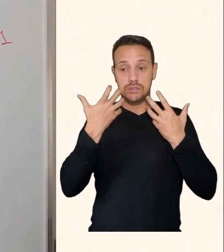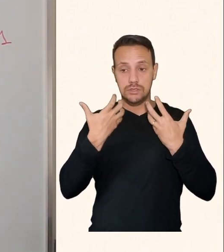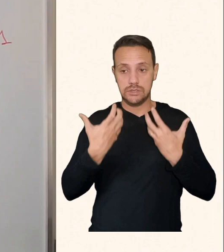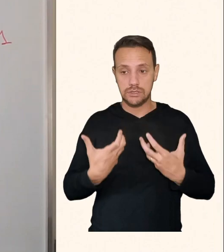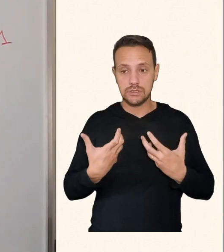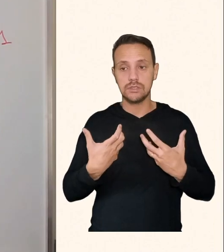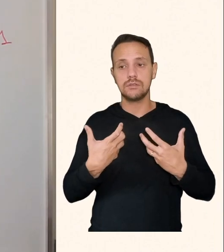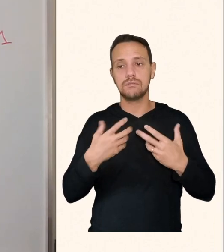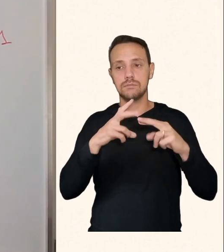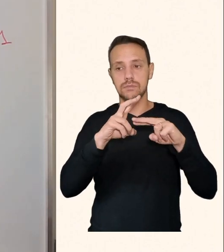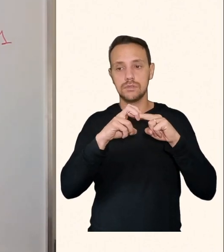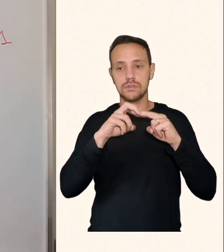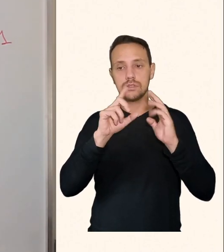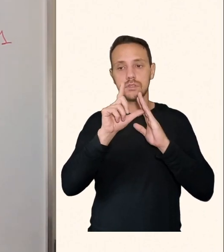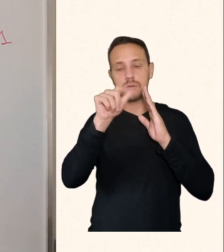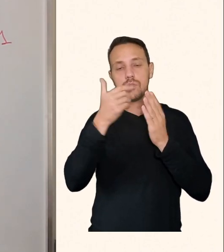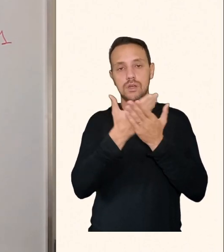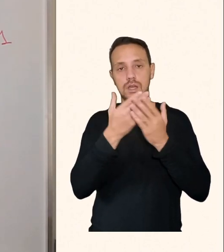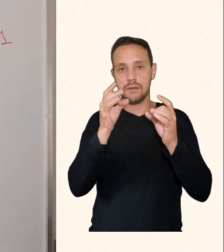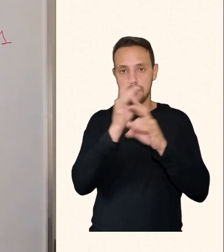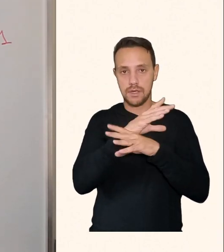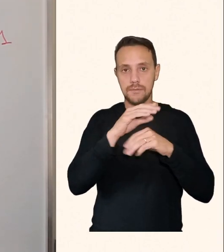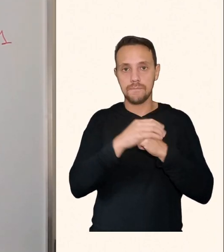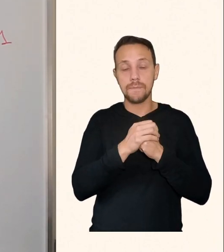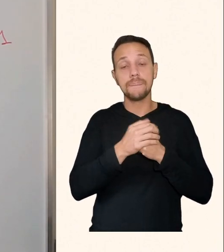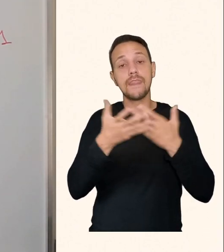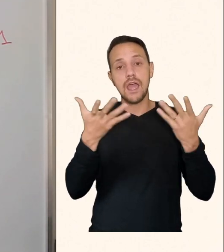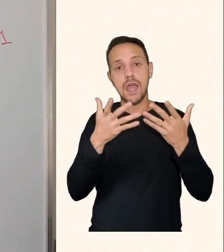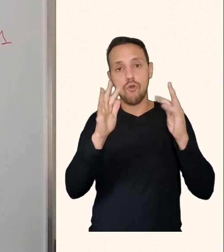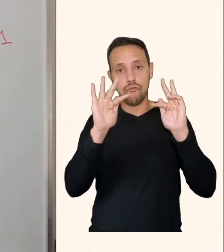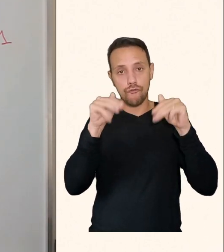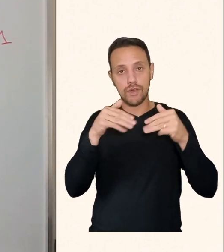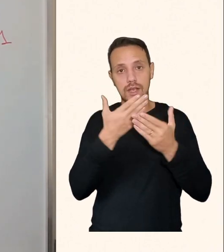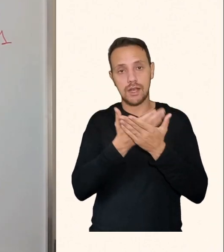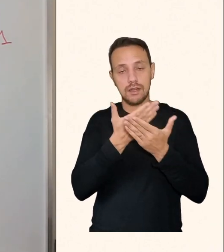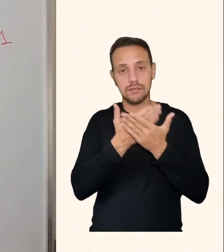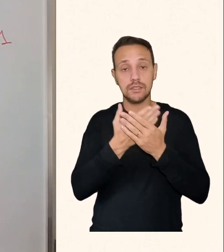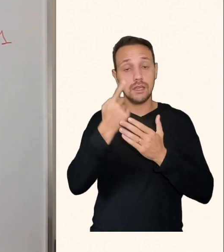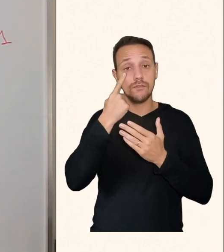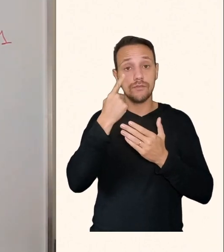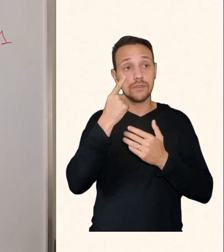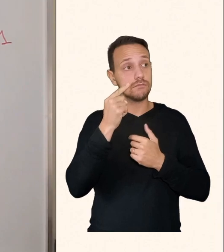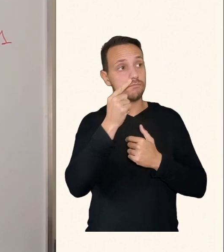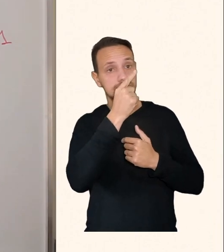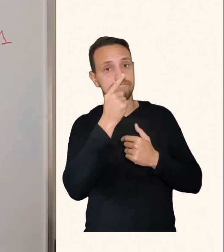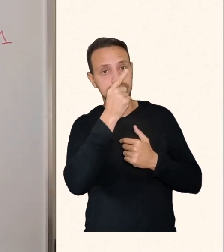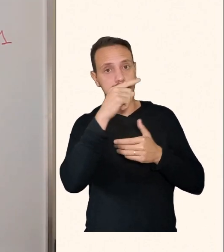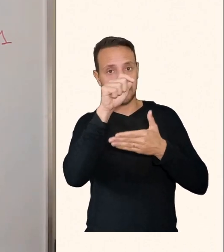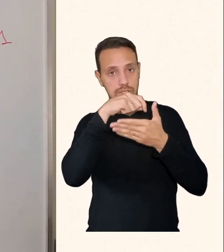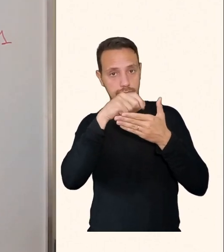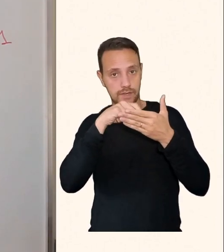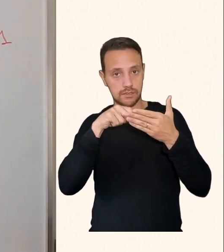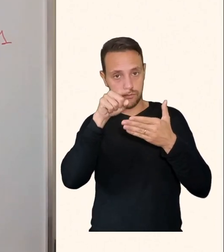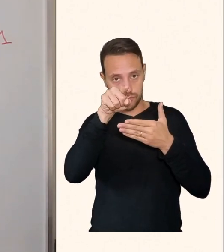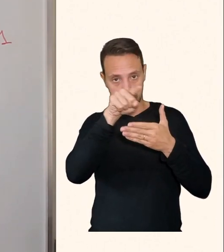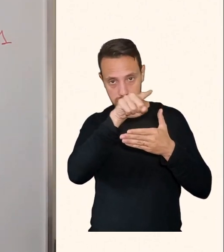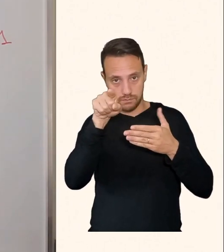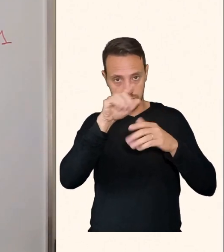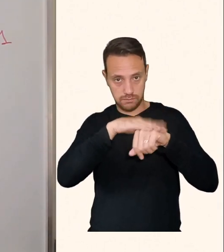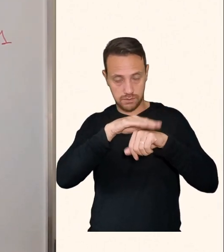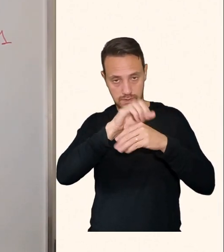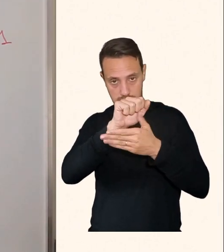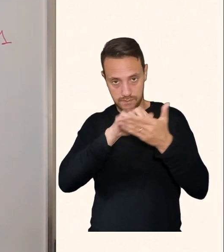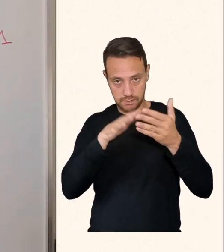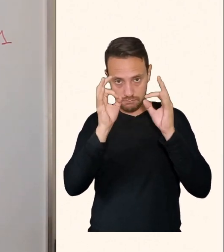hoje, eu vou deixar um exercício para vocês. Bacana? O exercício é o seguinte. Encontre uma posição dos